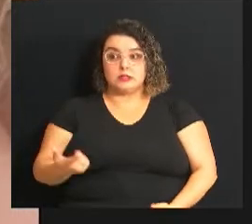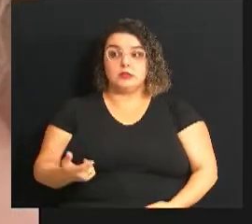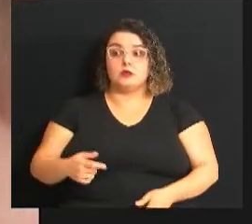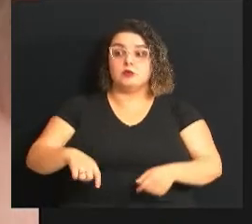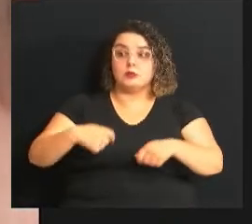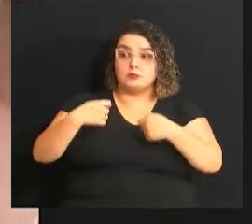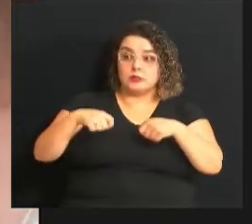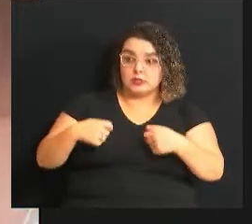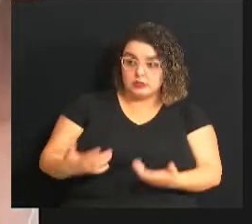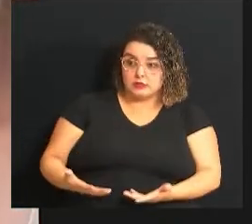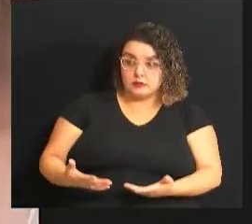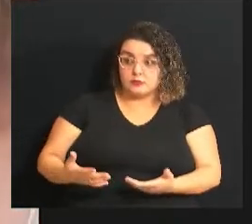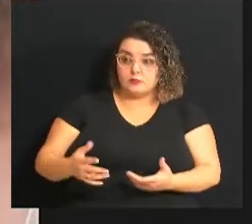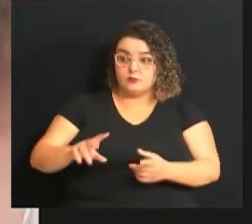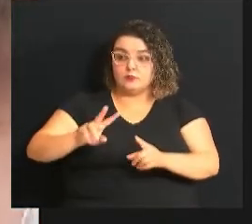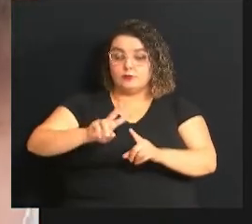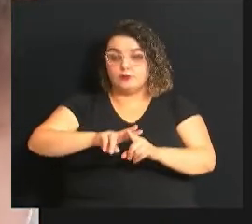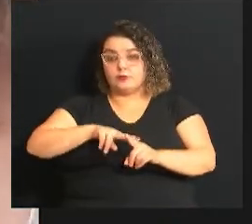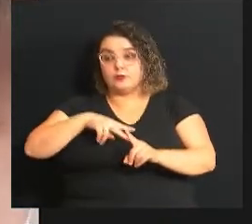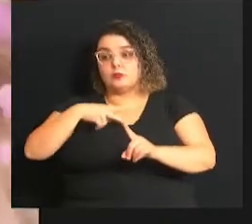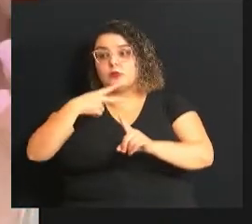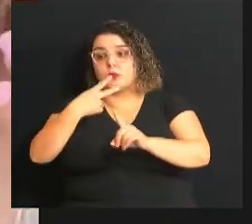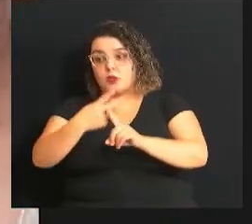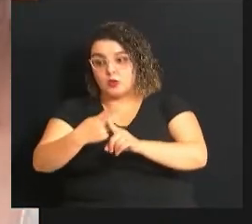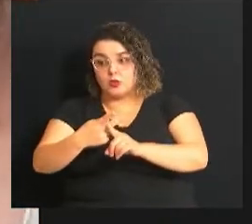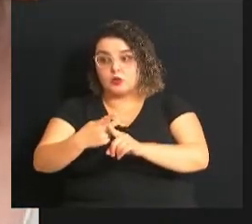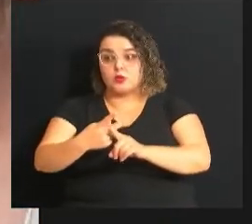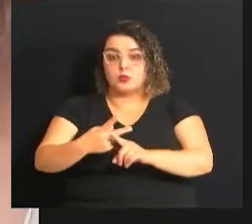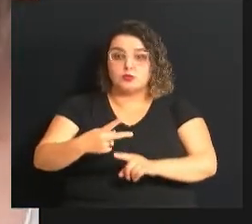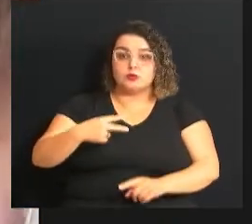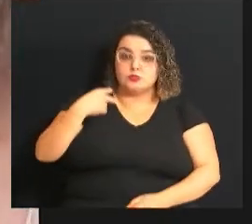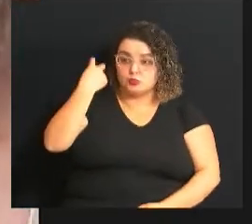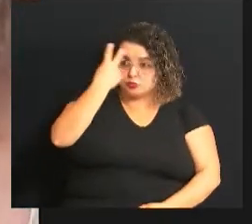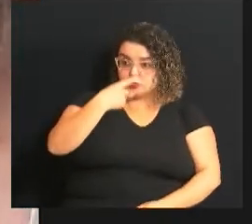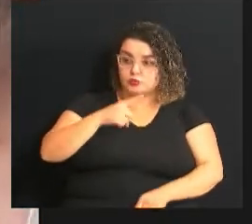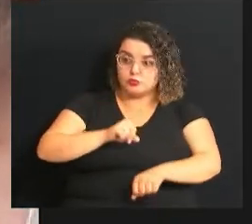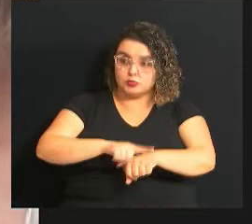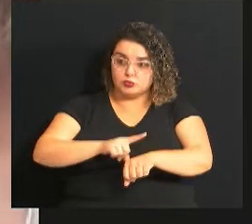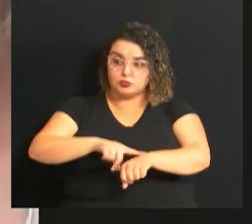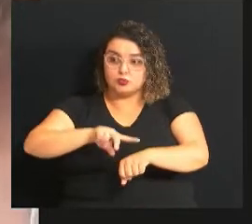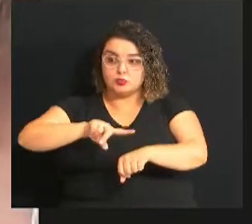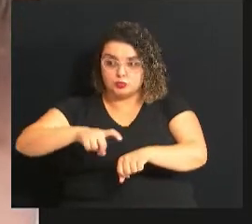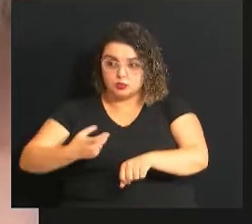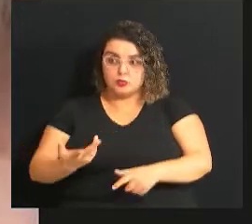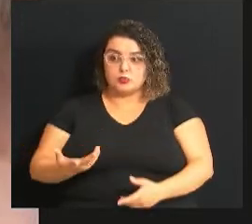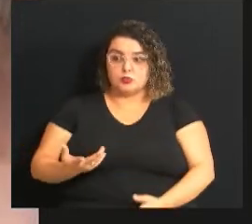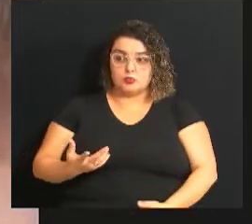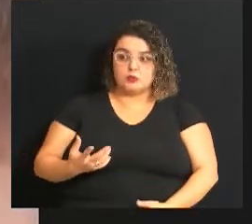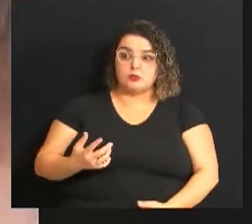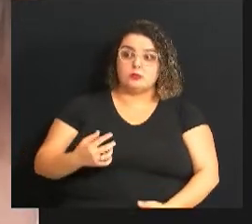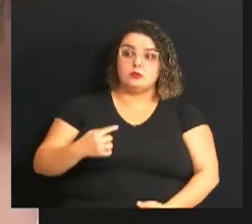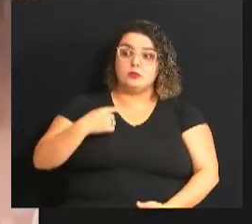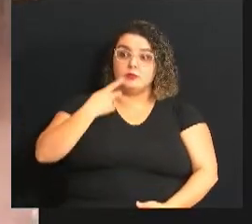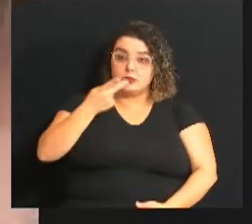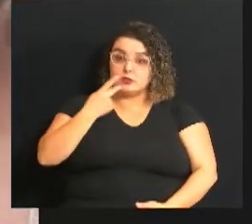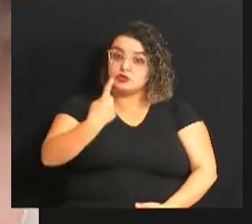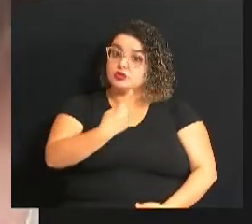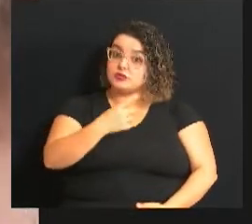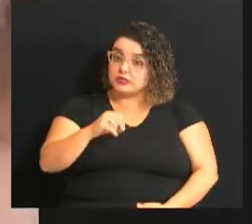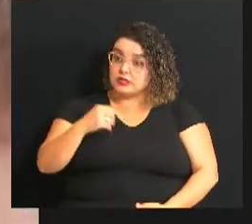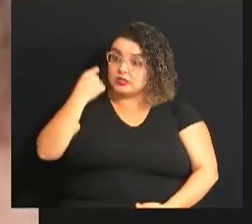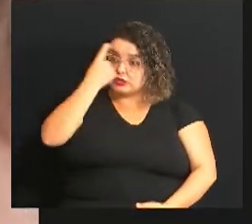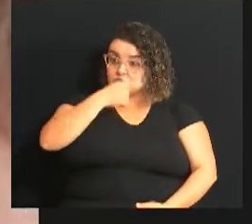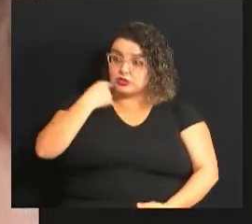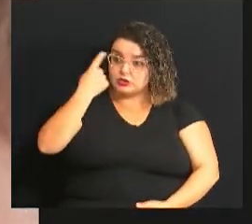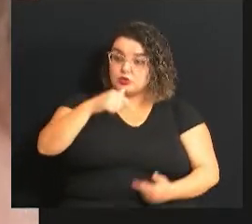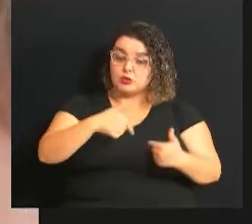de acréscimo, pelo menos 2 horas extras diárias. Então, nós estamos falando aí de 10 horas de trabalho, que é o que